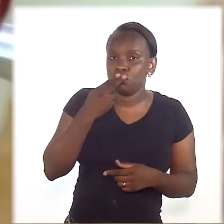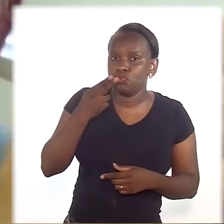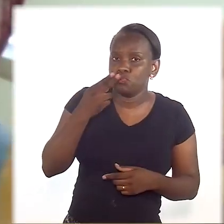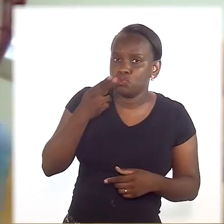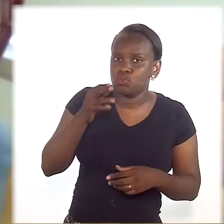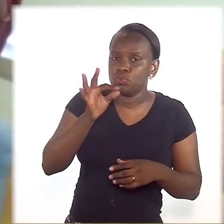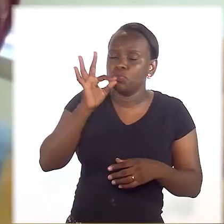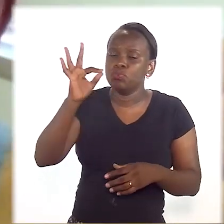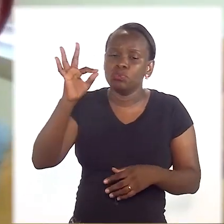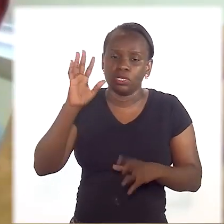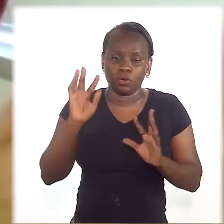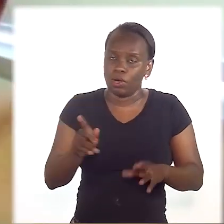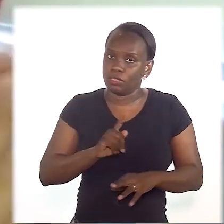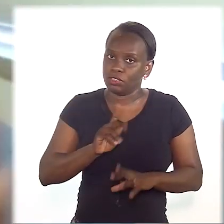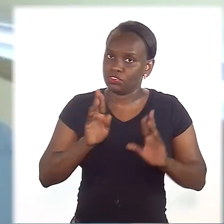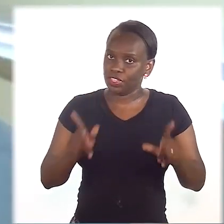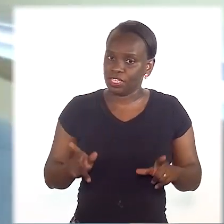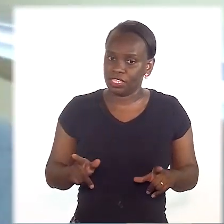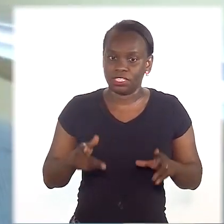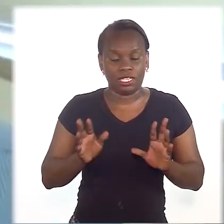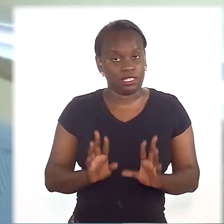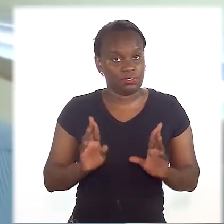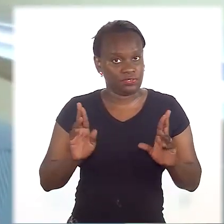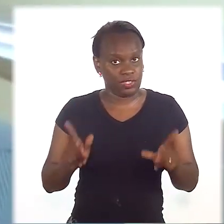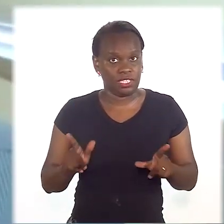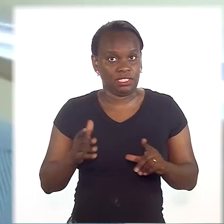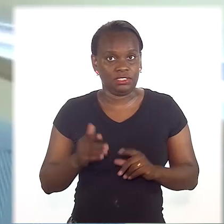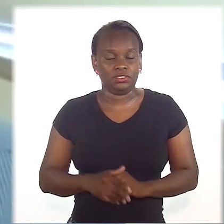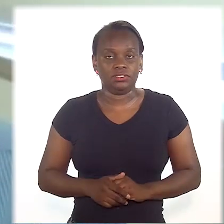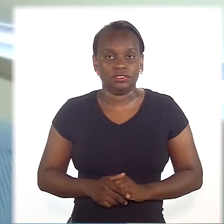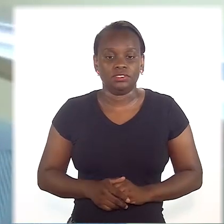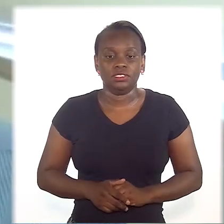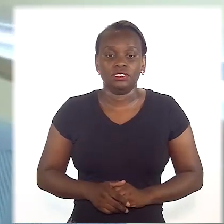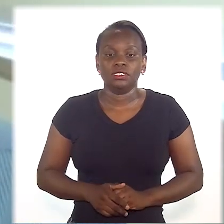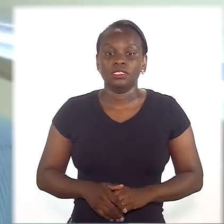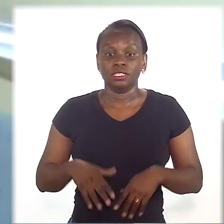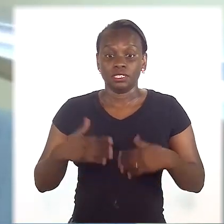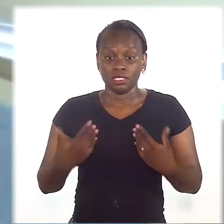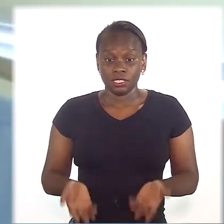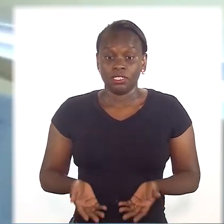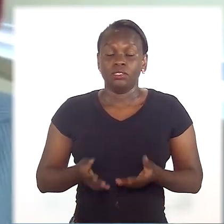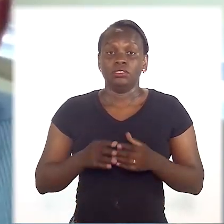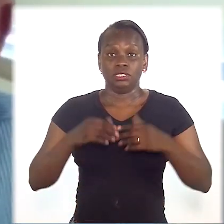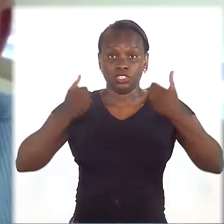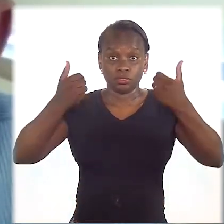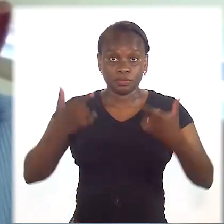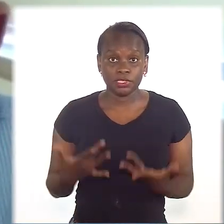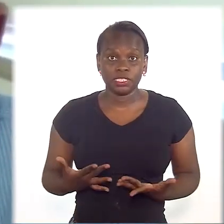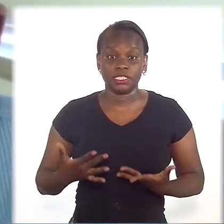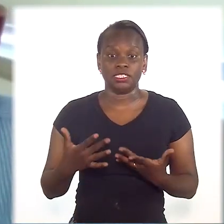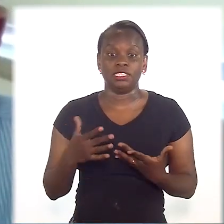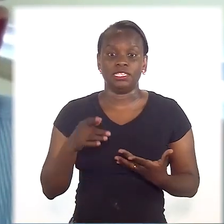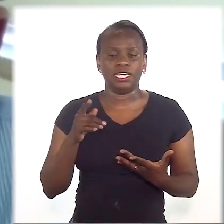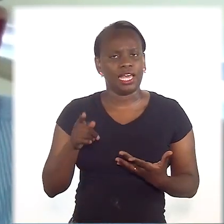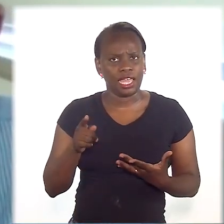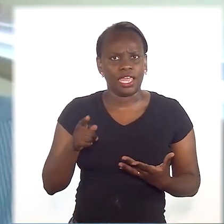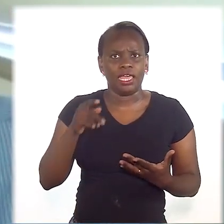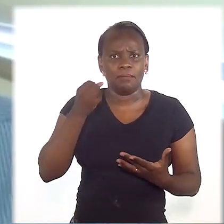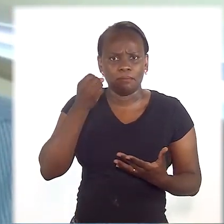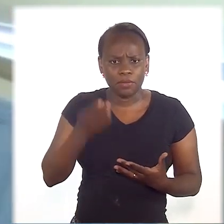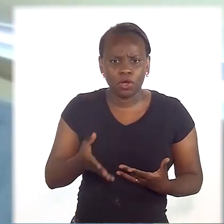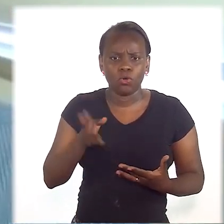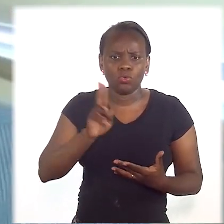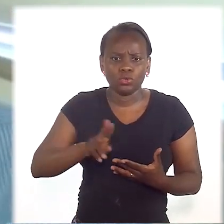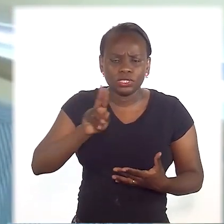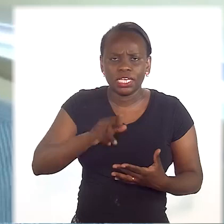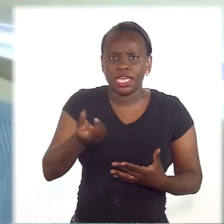fumo da maconha. Veja que são coisas completamente diferentes. Então, quando se fala assim, é